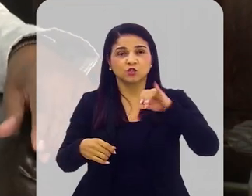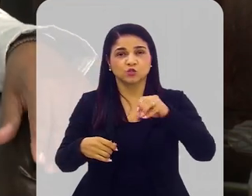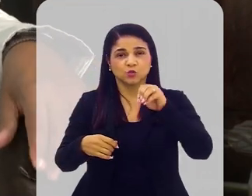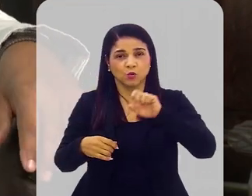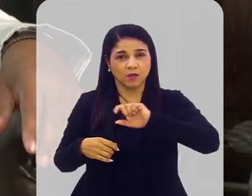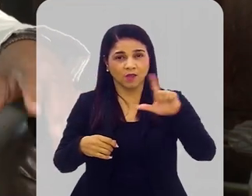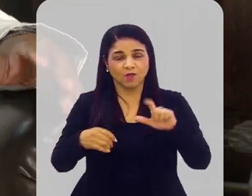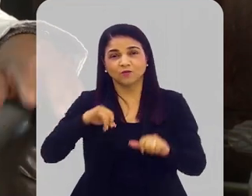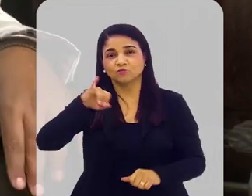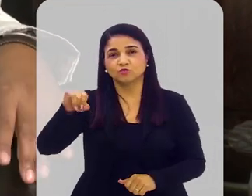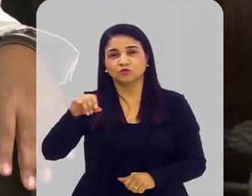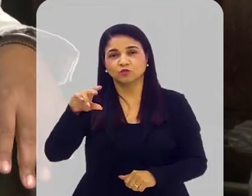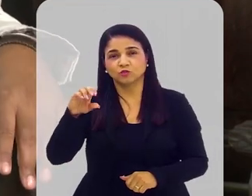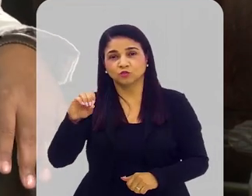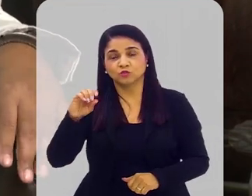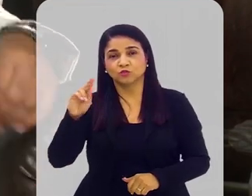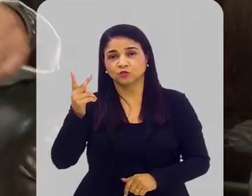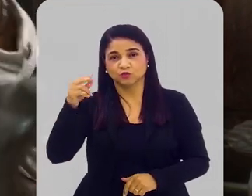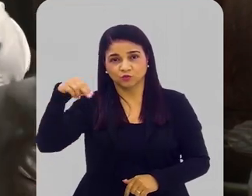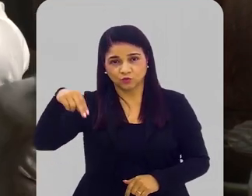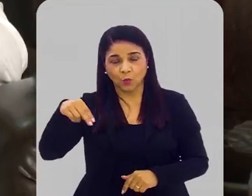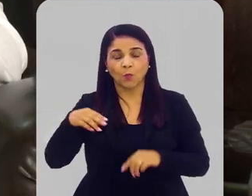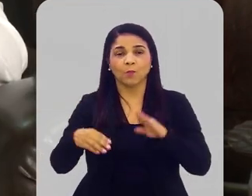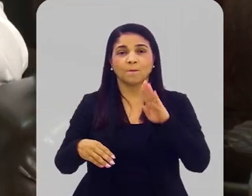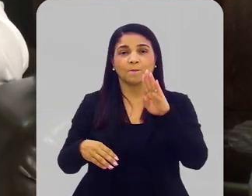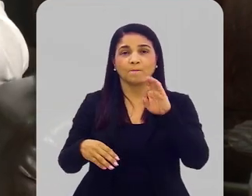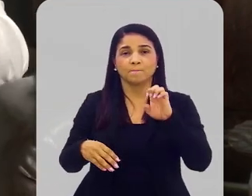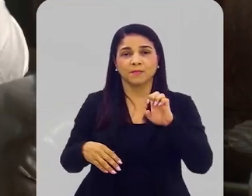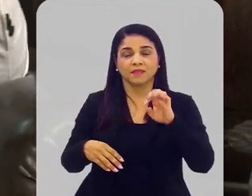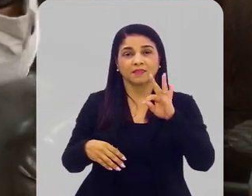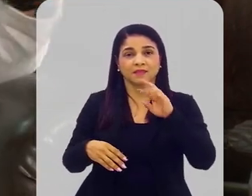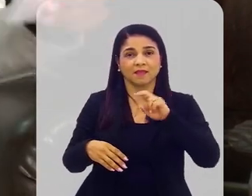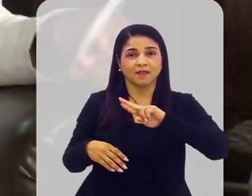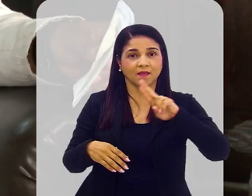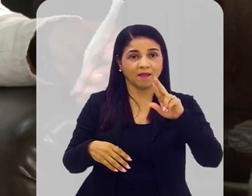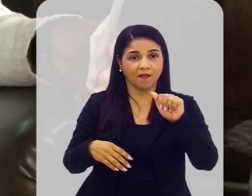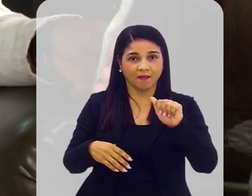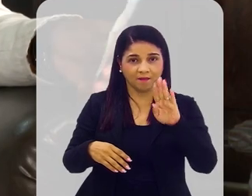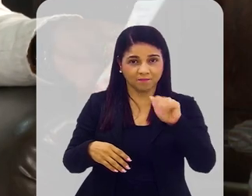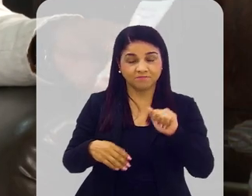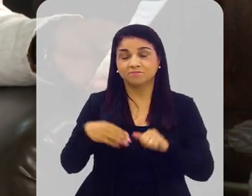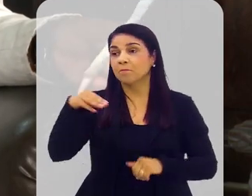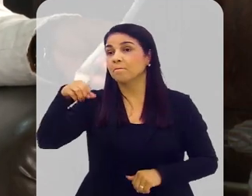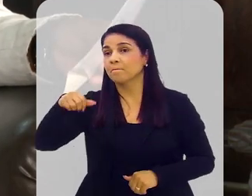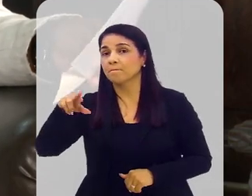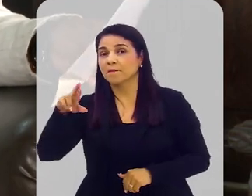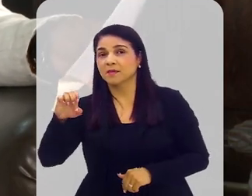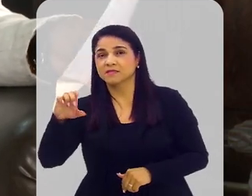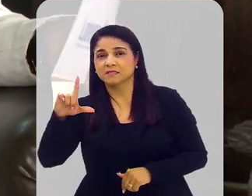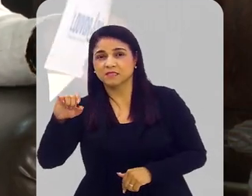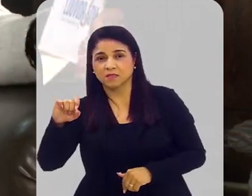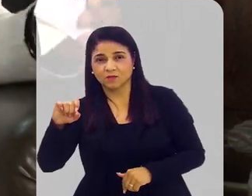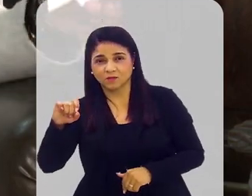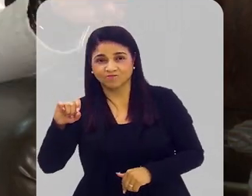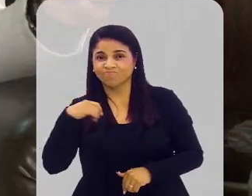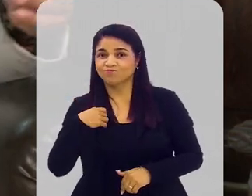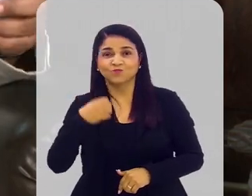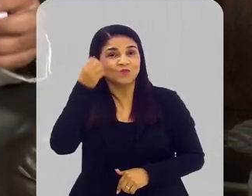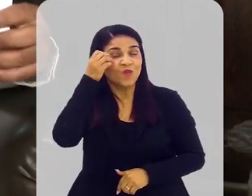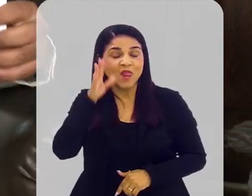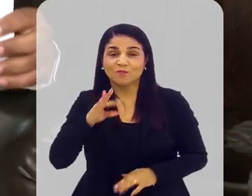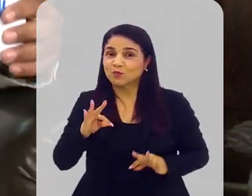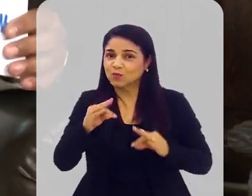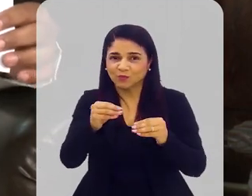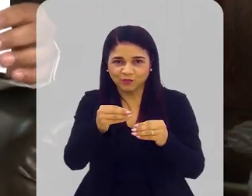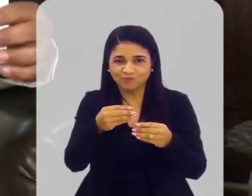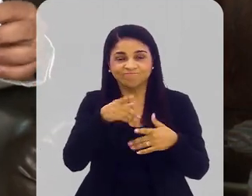pro John, né, pro Beterraba, para toda a galera. Eu não consigo lembrar o nome de todo mundo, pro Marcelo. Para você que está